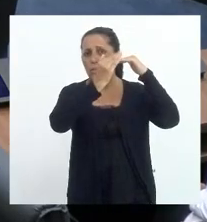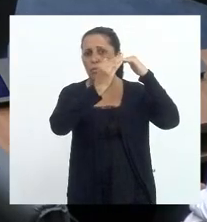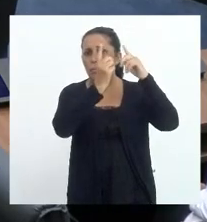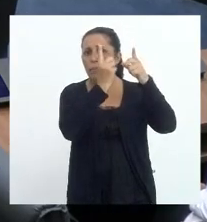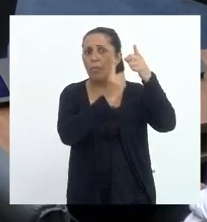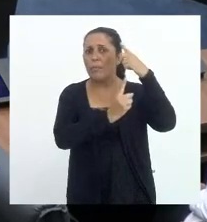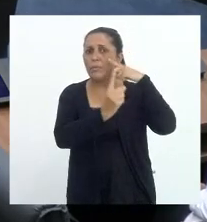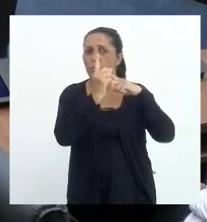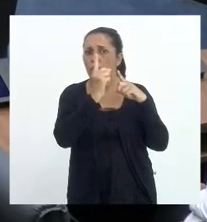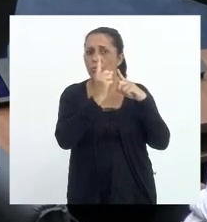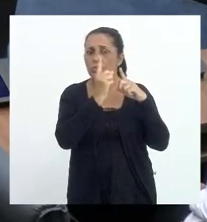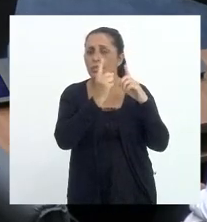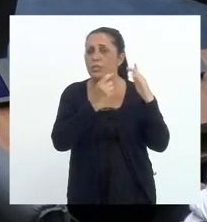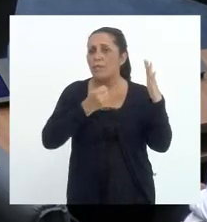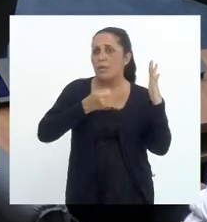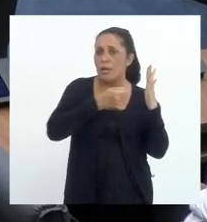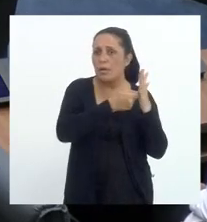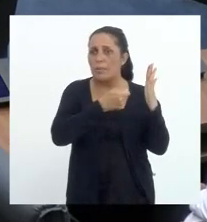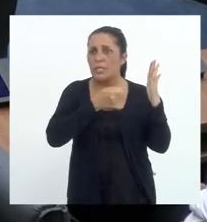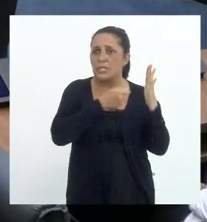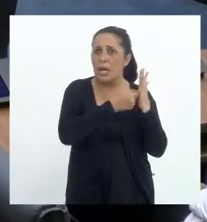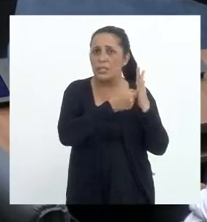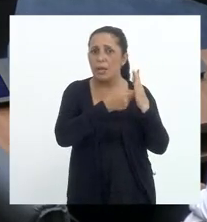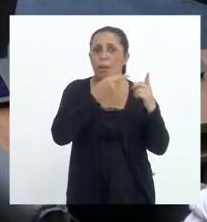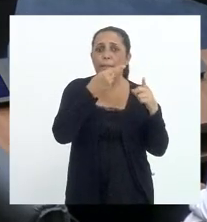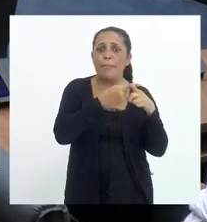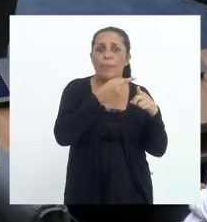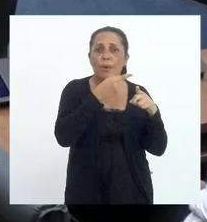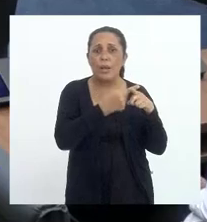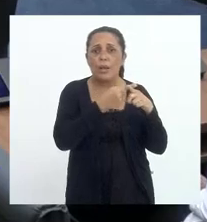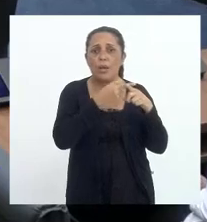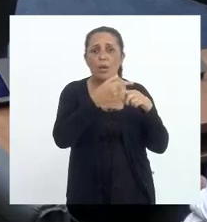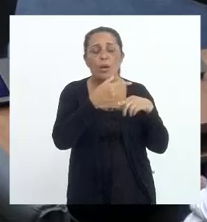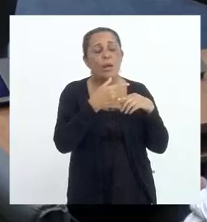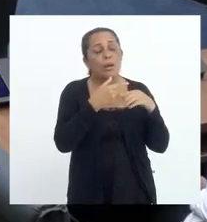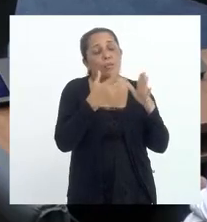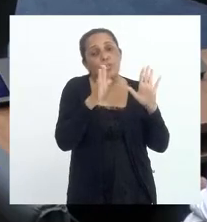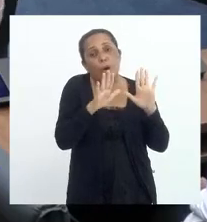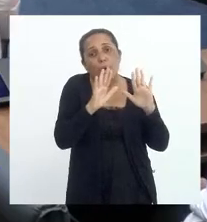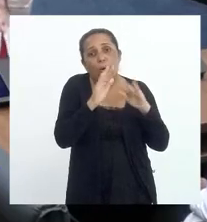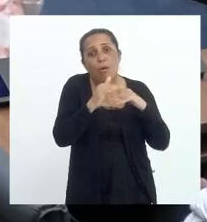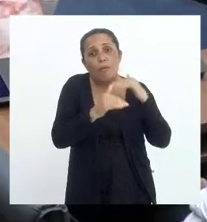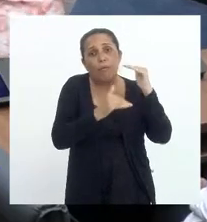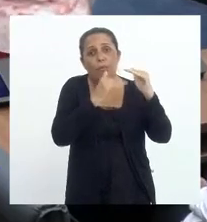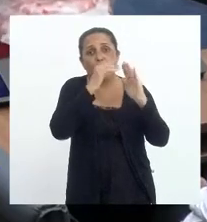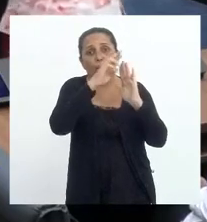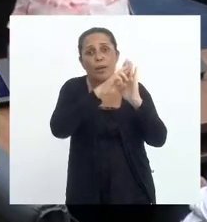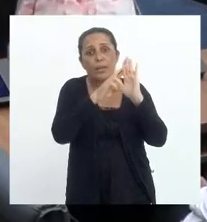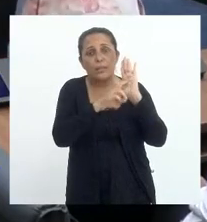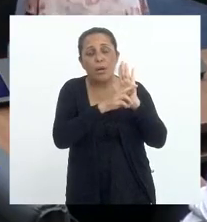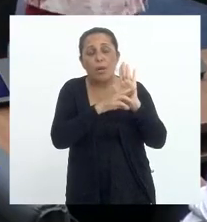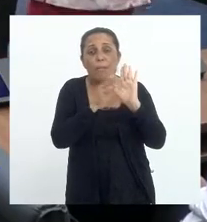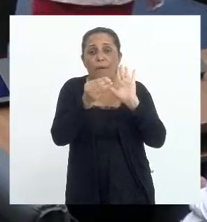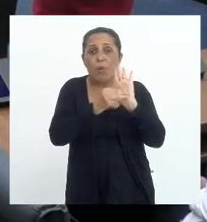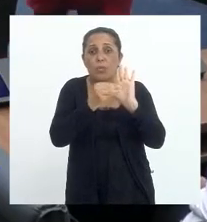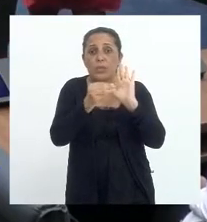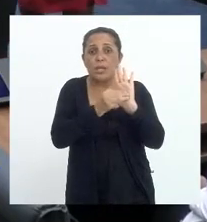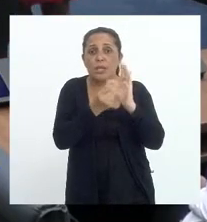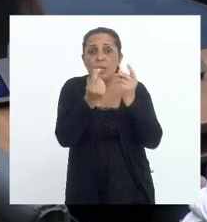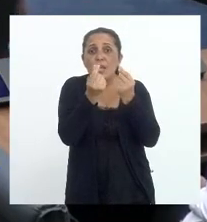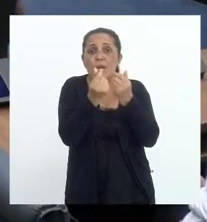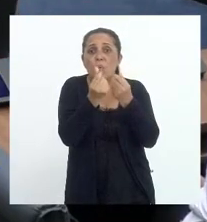elas estavam represadas porque aquilo se constituía numa vedação, além da ausência de recursos para